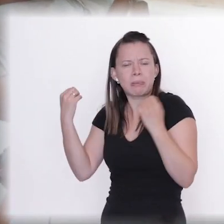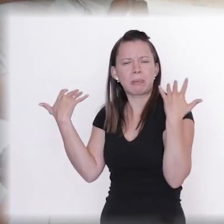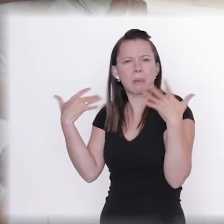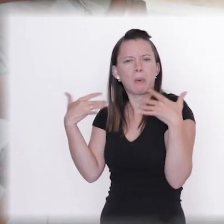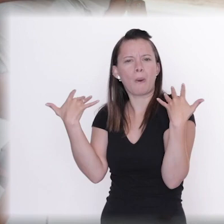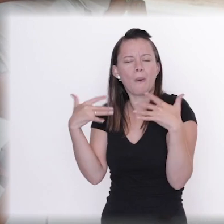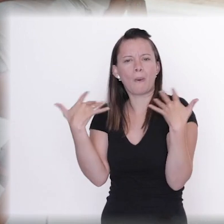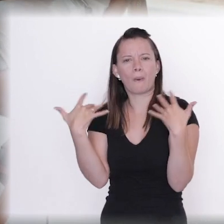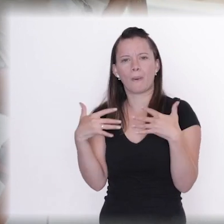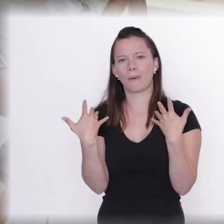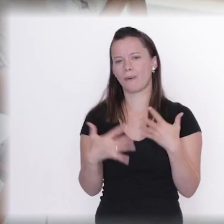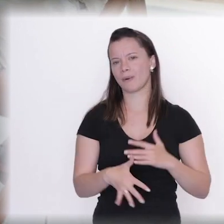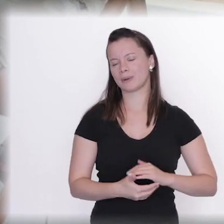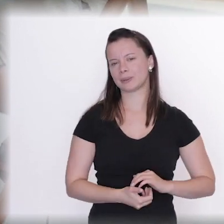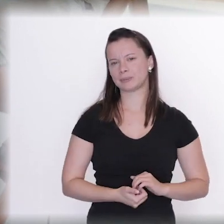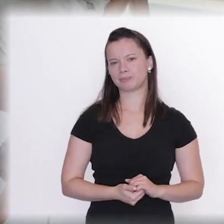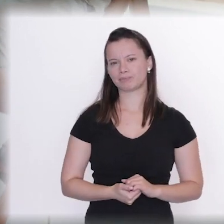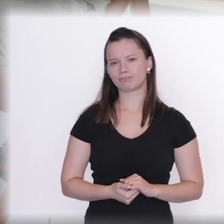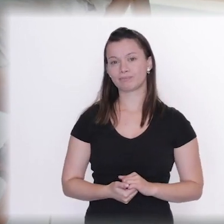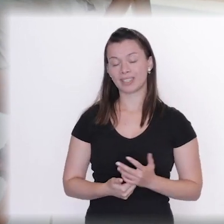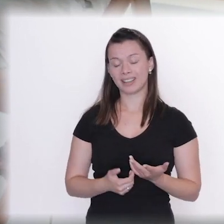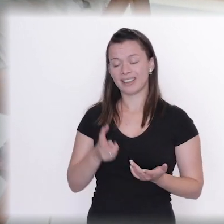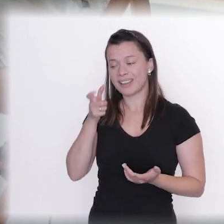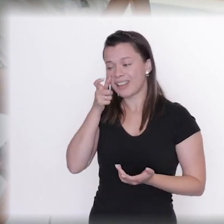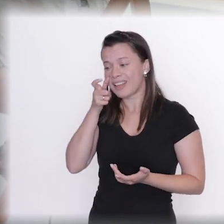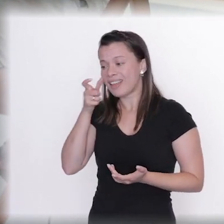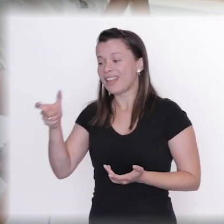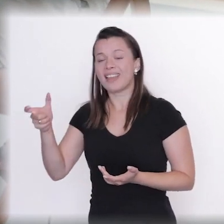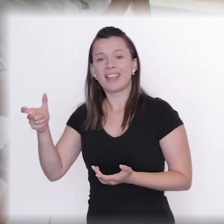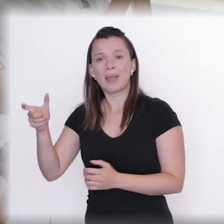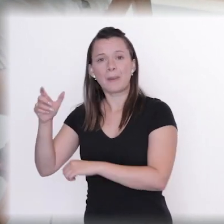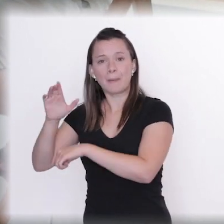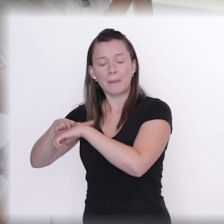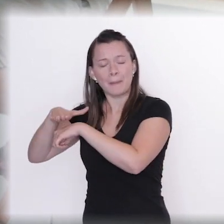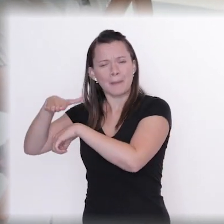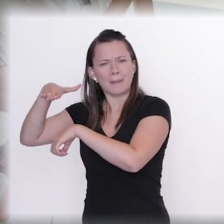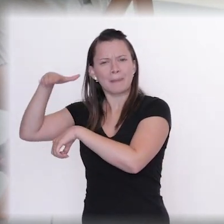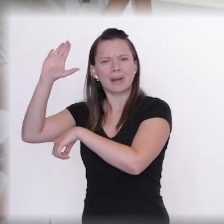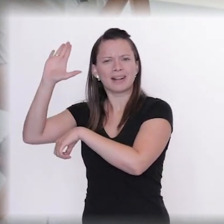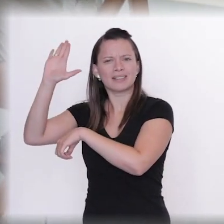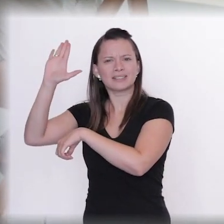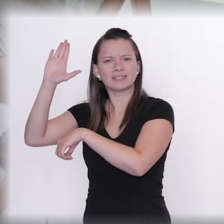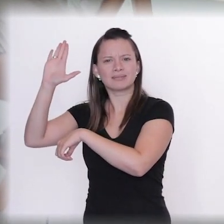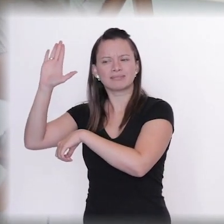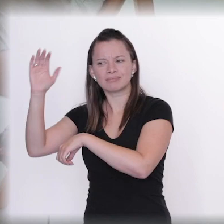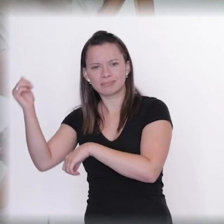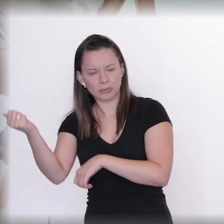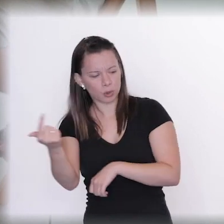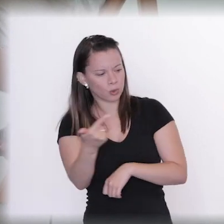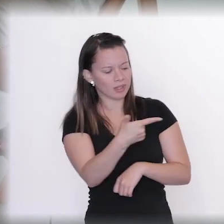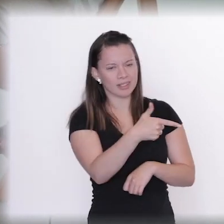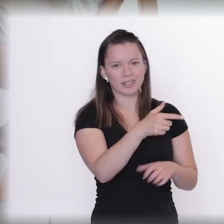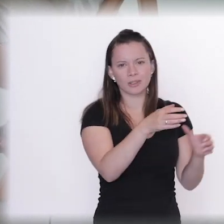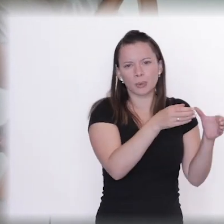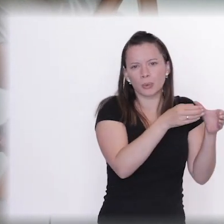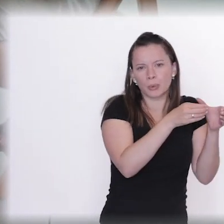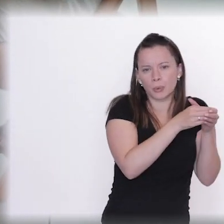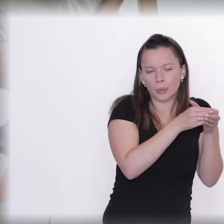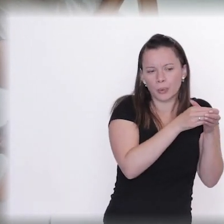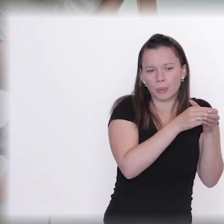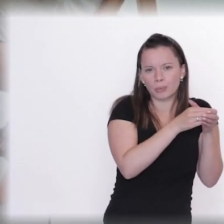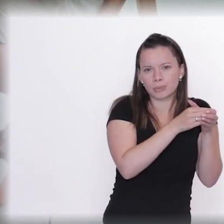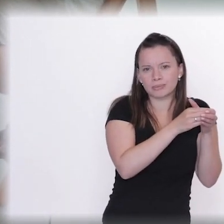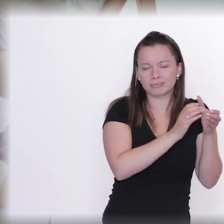que é muito mais interessante do que um espaço restrito da cidade, onde você tem, de fato,